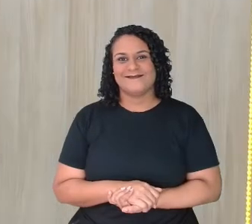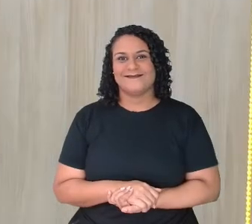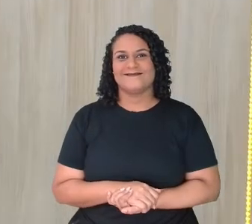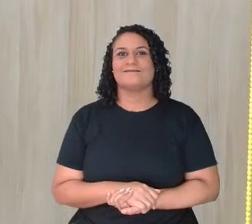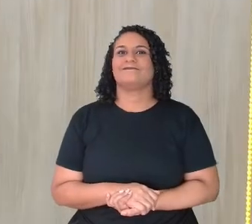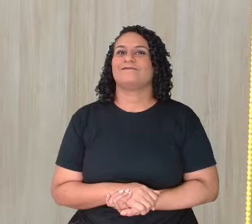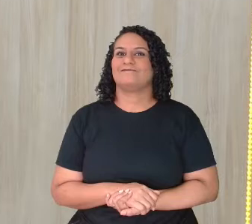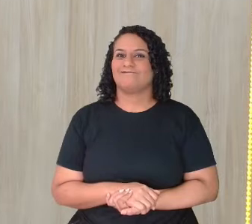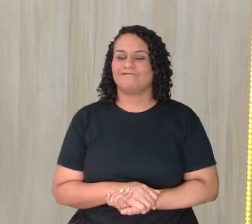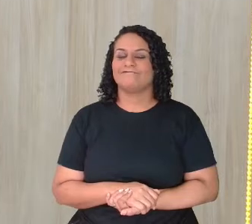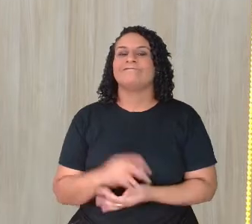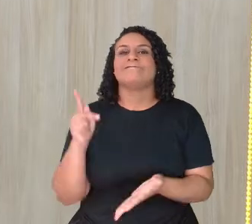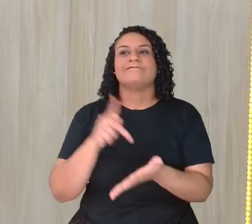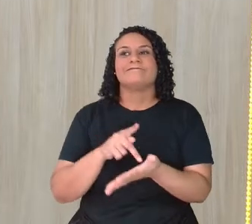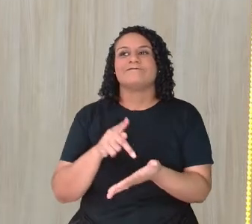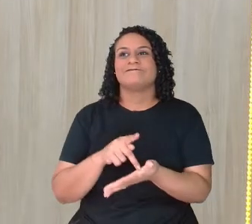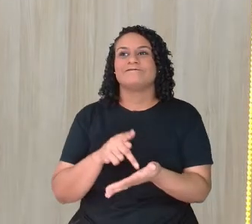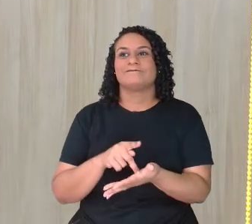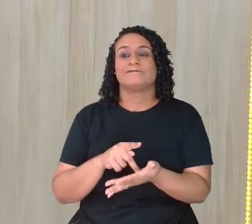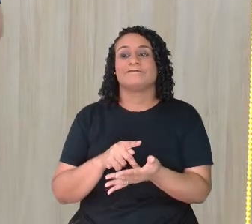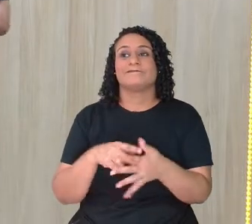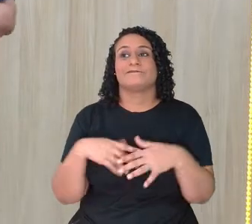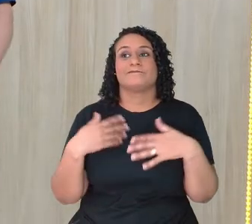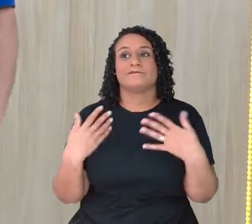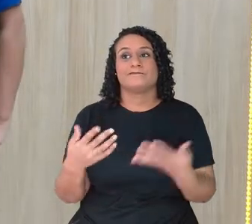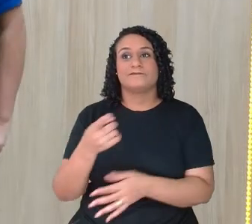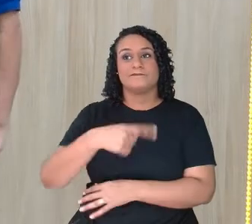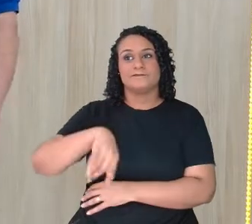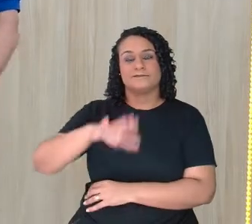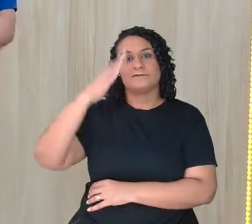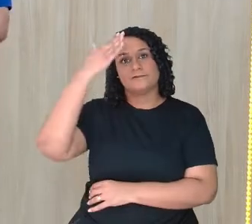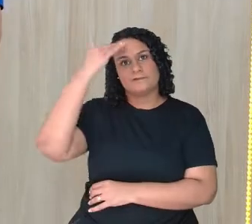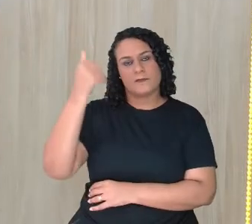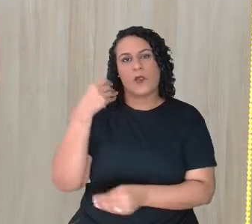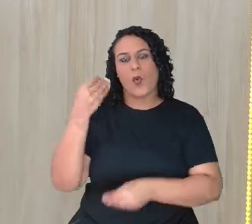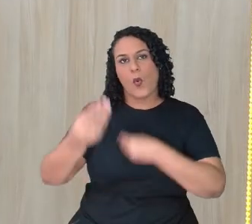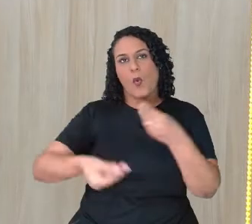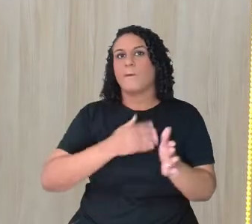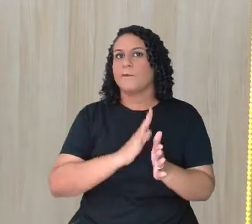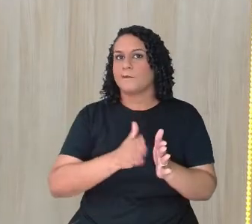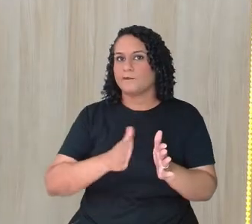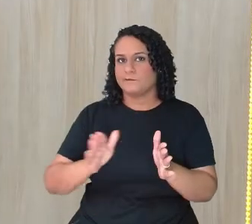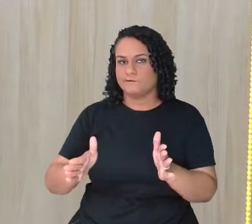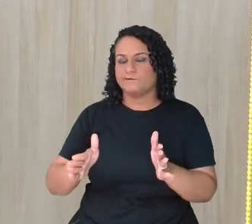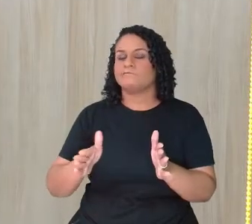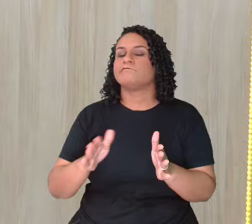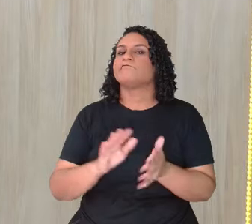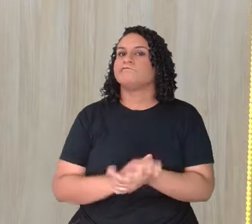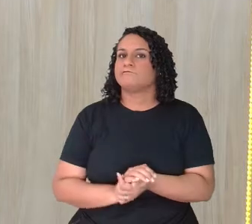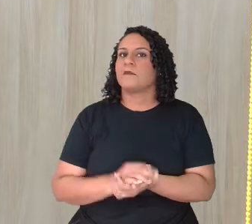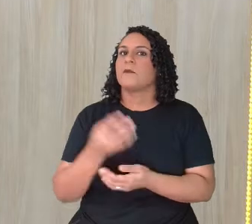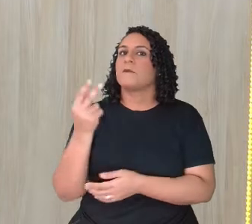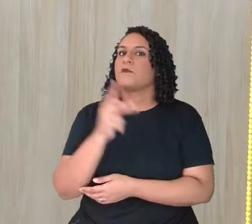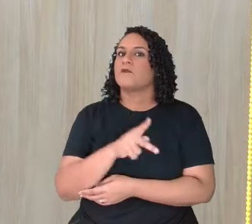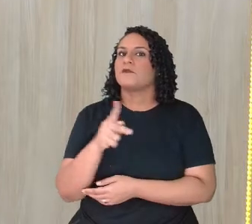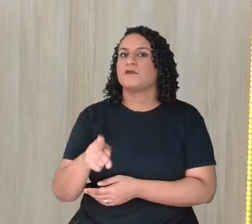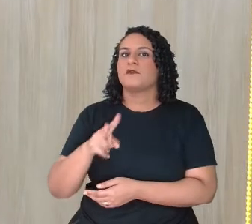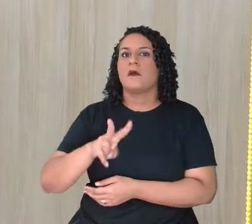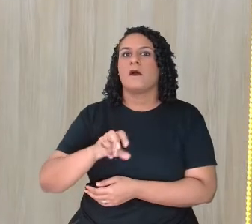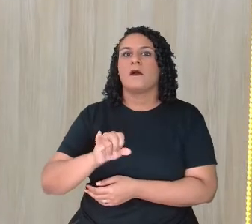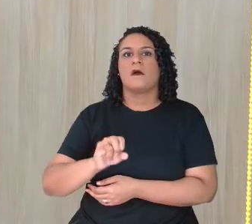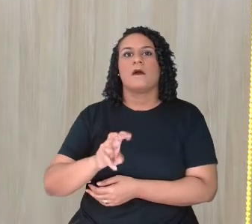aí, pessoal. Então, vocês já sabem fazer esse processo, não vou repetir, a professora Viviane foi aí